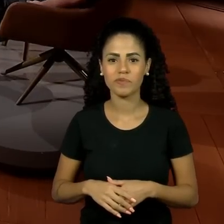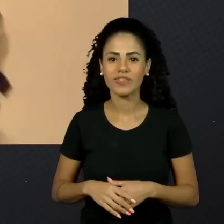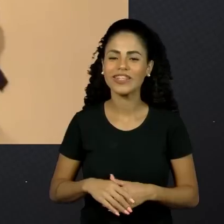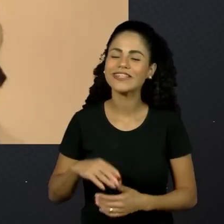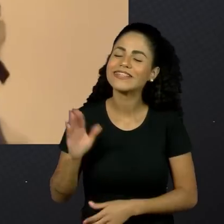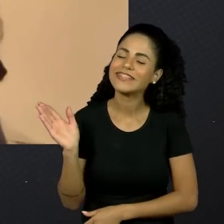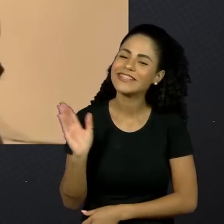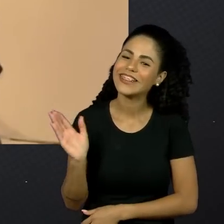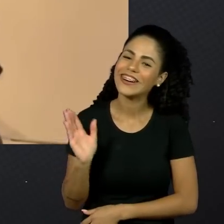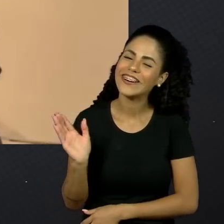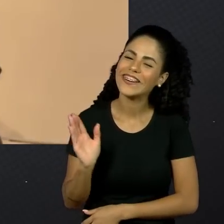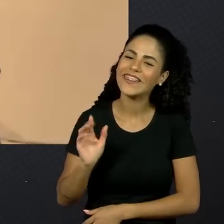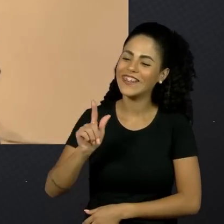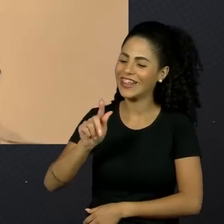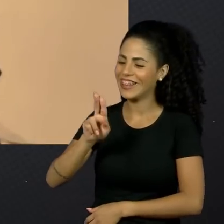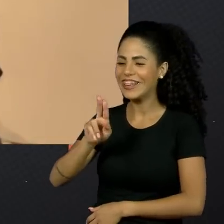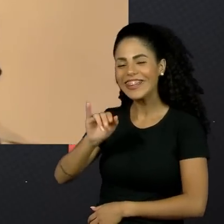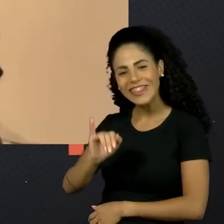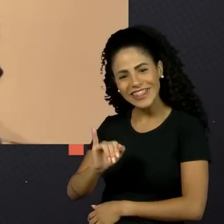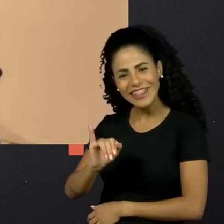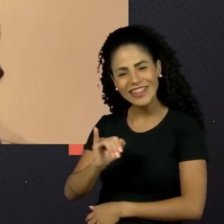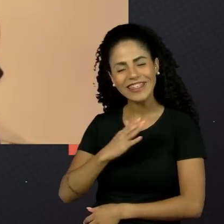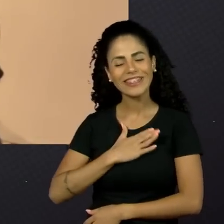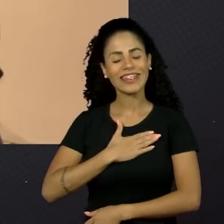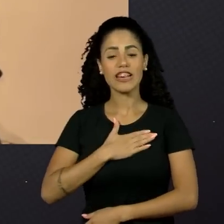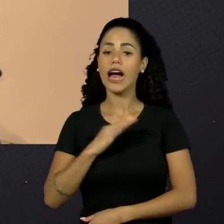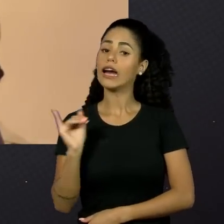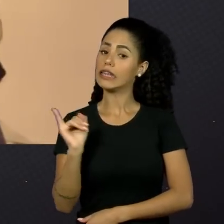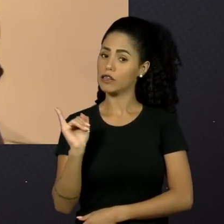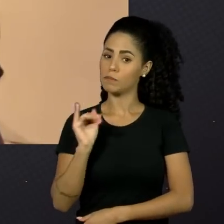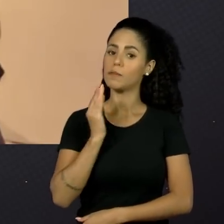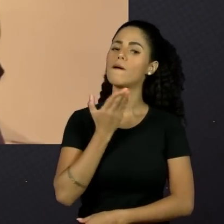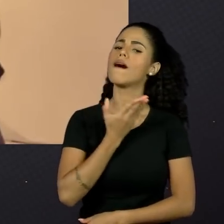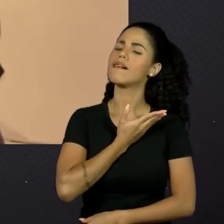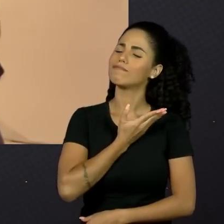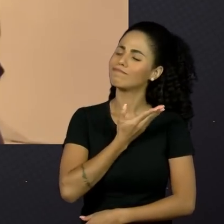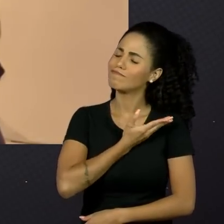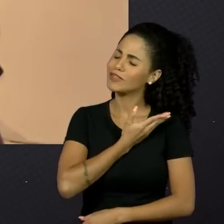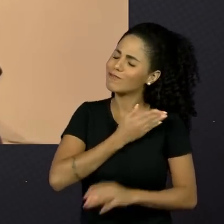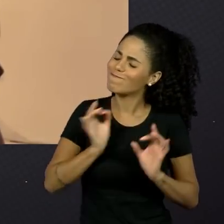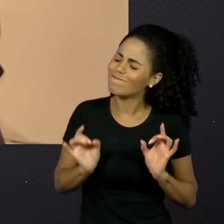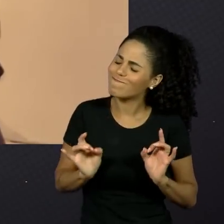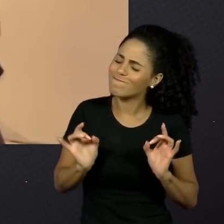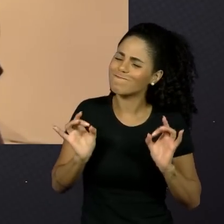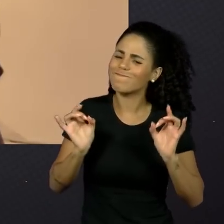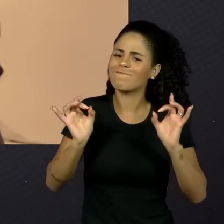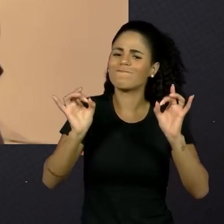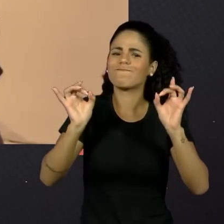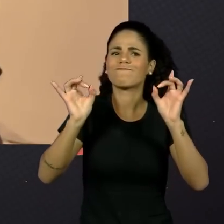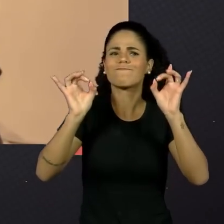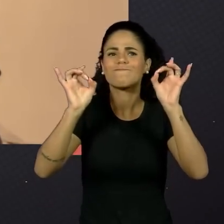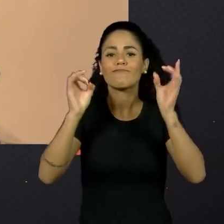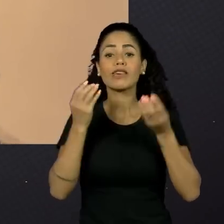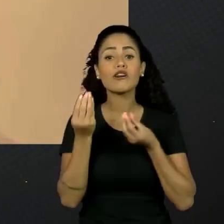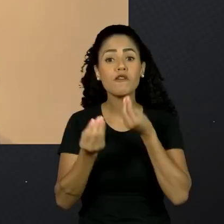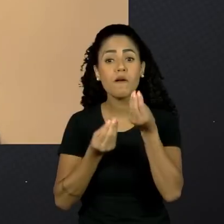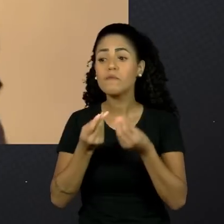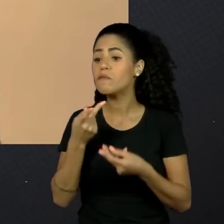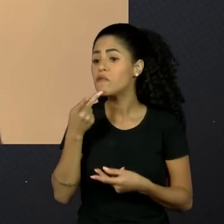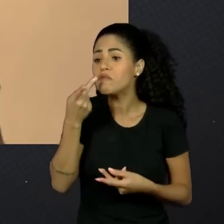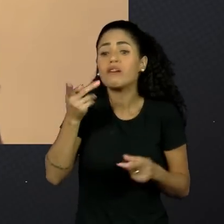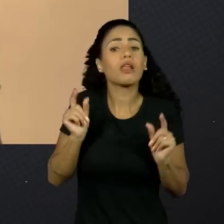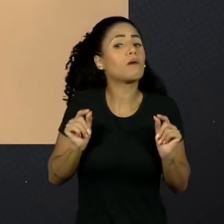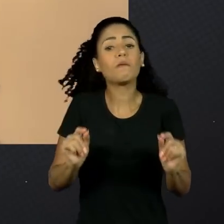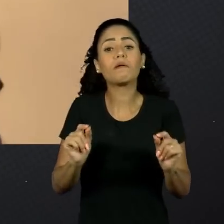Guilherme, Gui, meu irmão, amigo querido. É difícil até falar do Gui, que é quase como